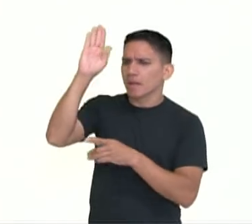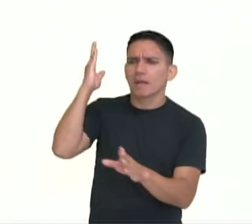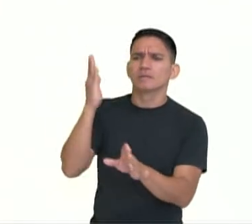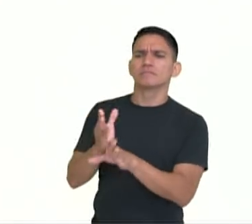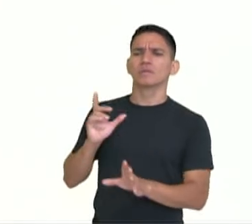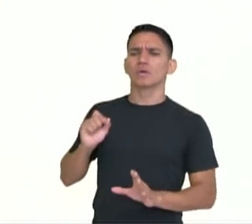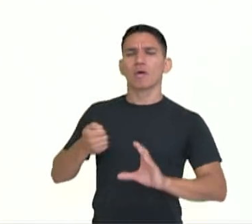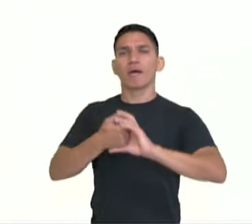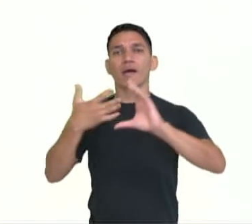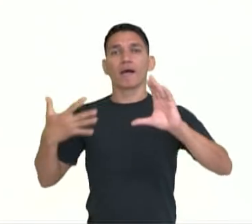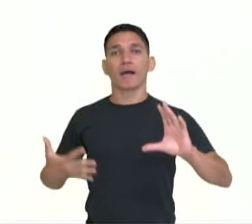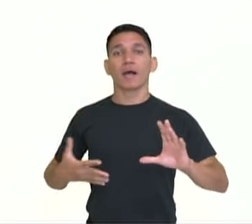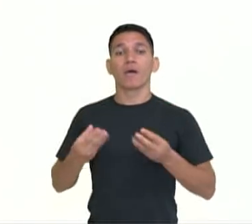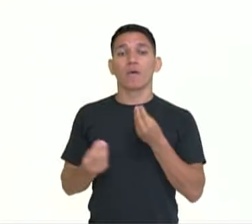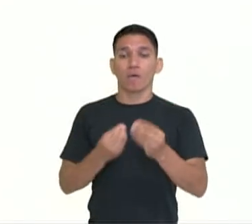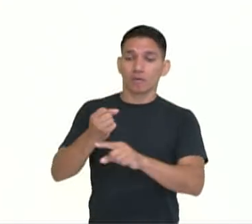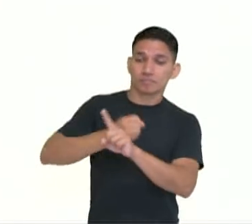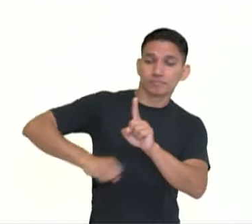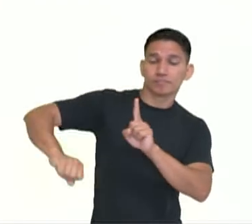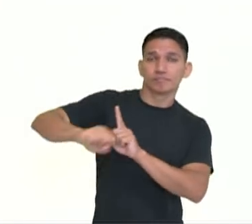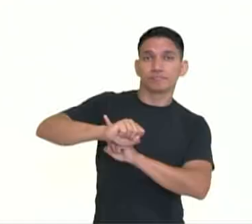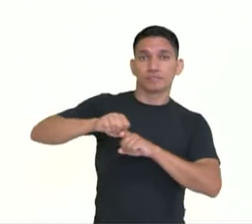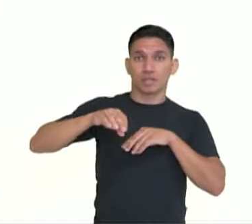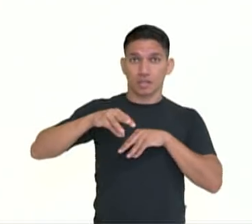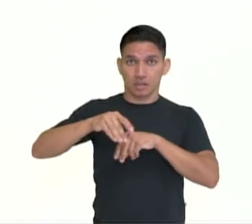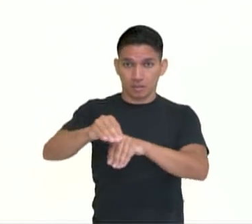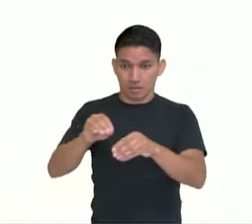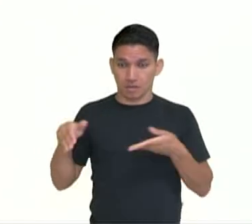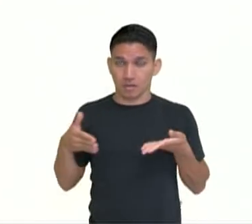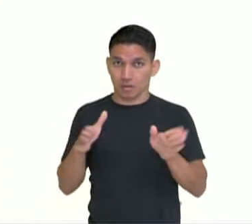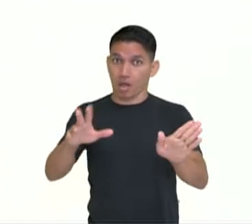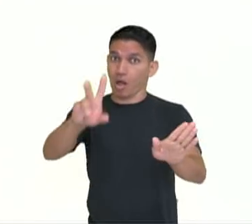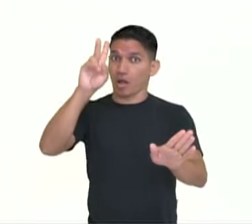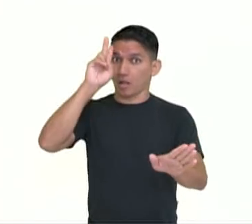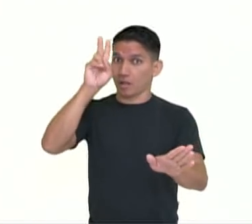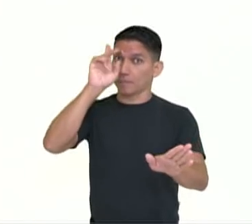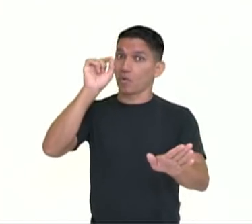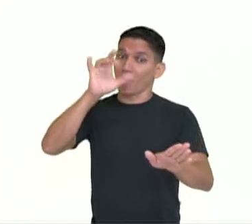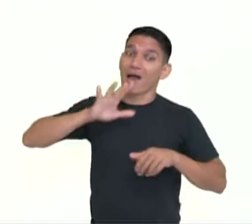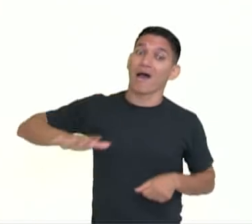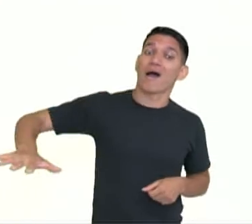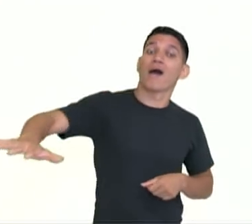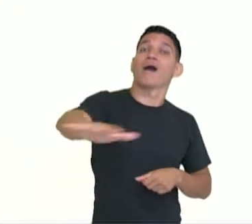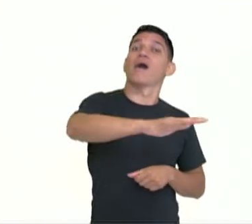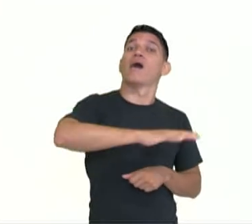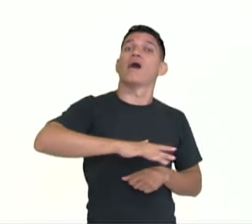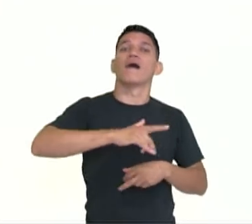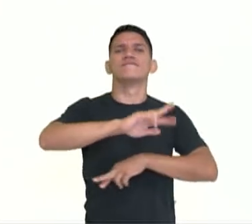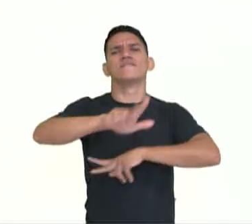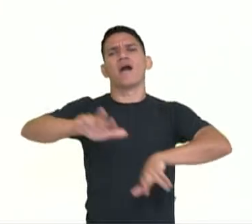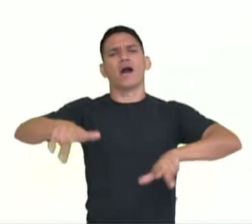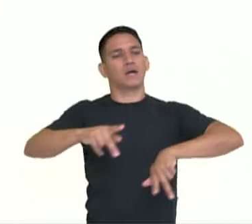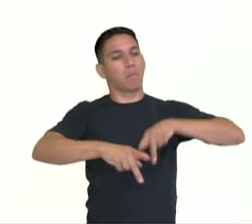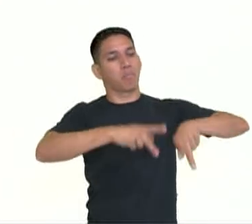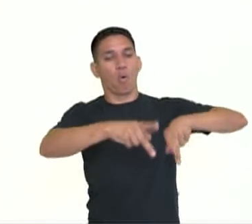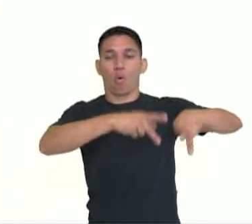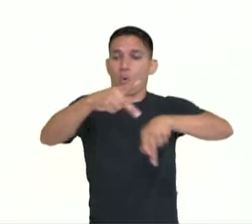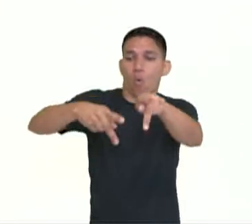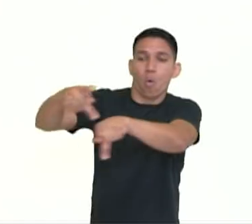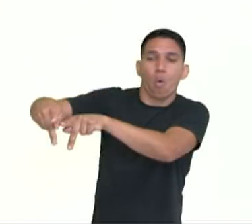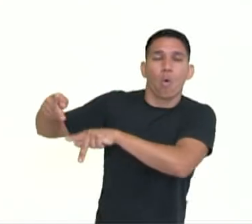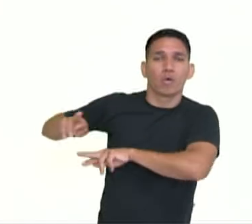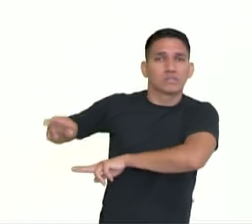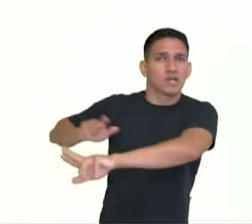das civilizações mesopotâmicas. Vamos lembrar que a Mesopotâmia é um território. Vários povos habitaram esse território